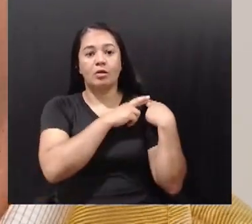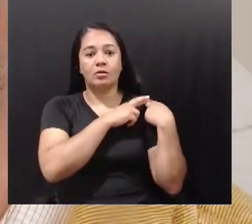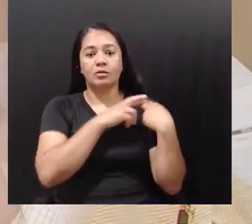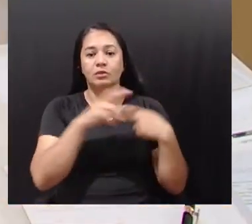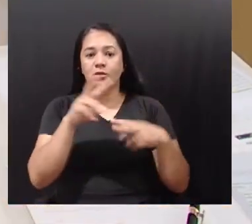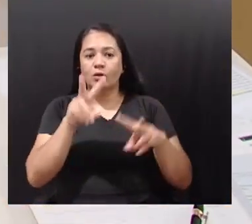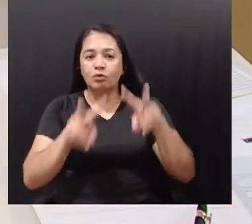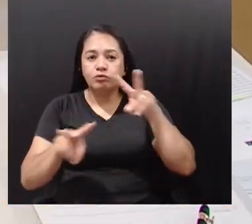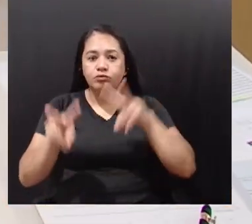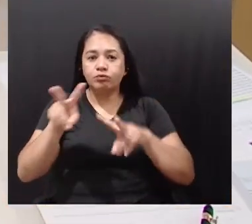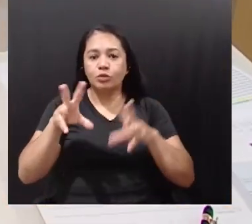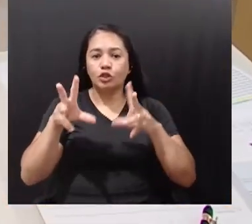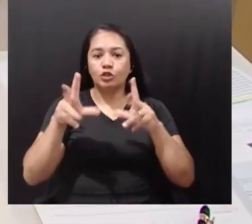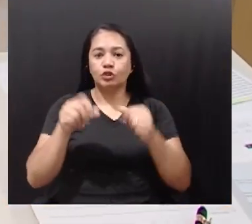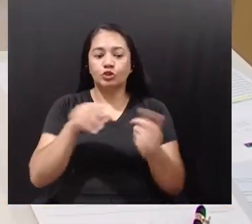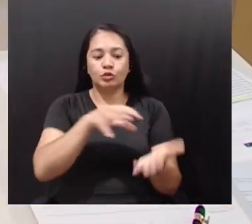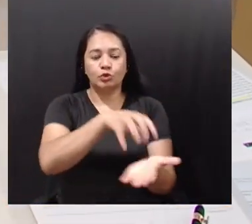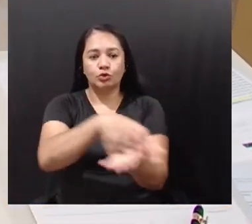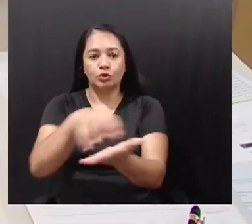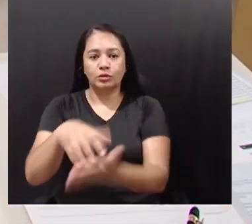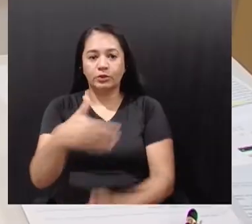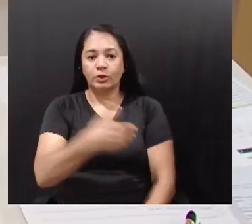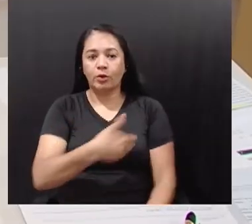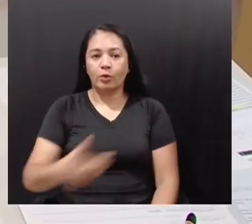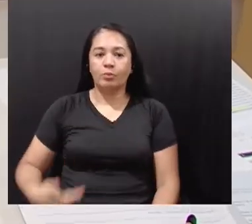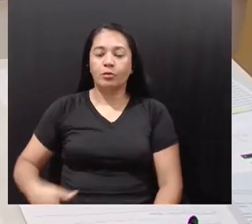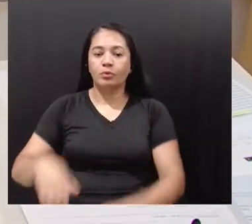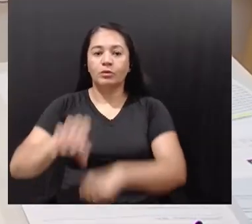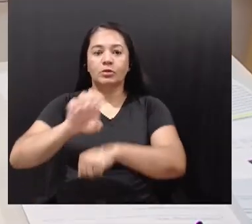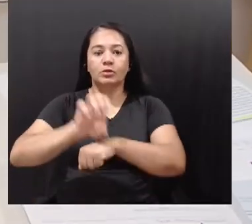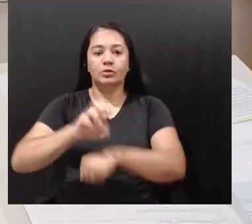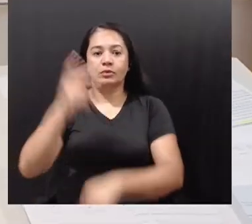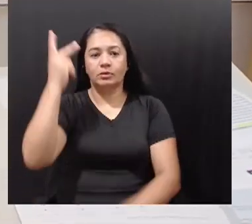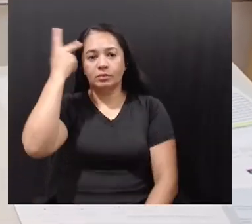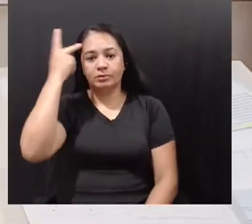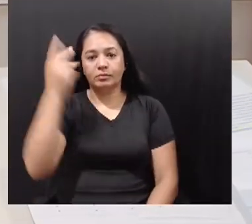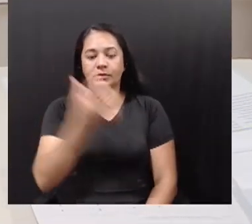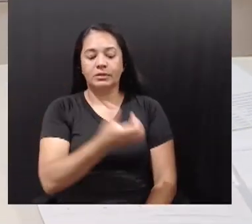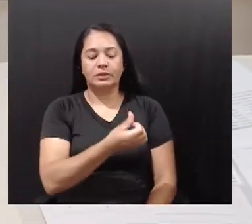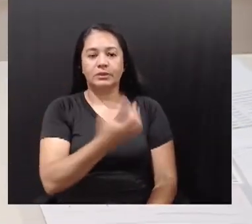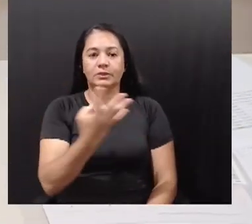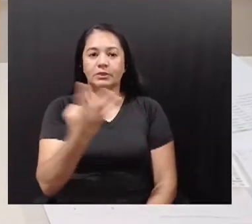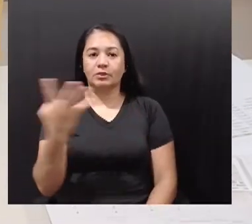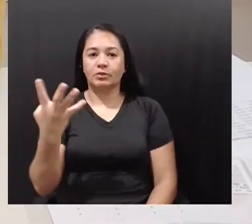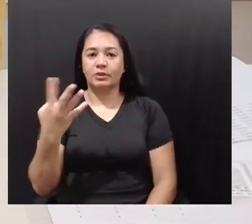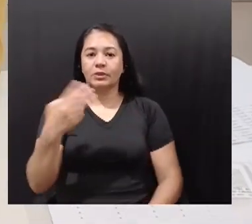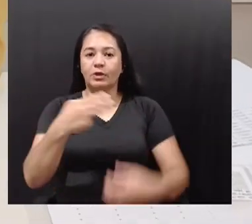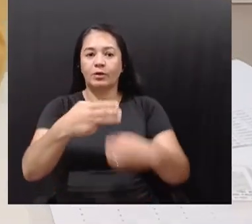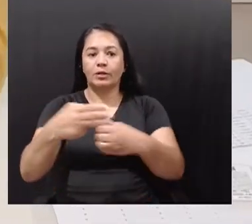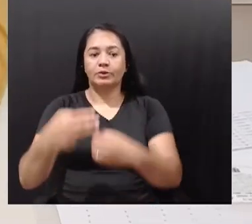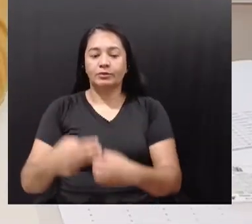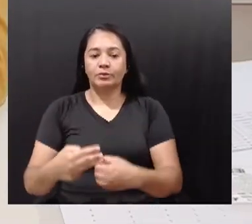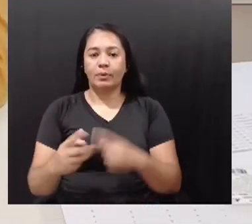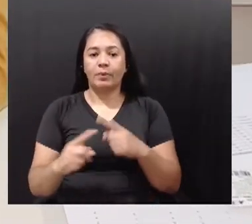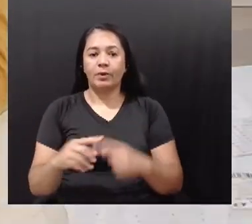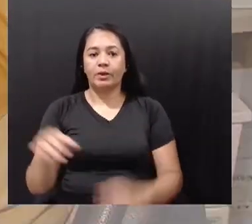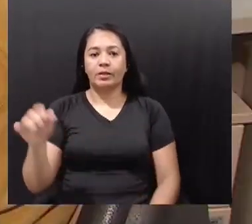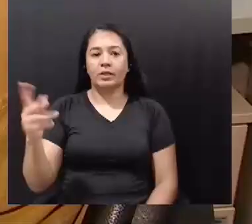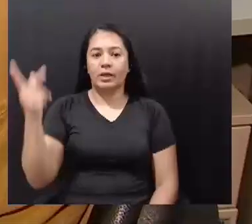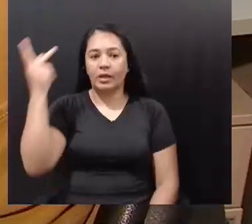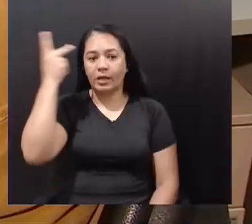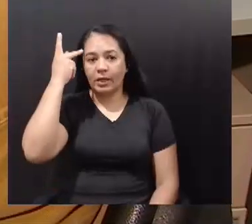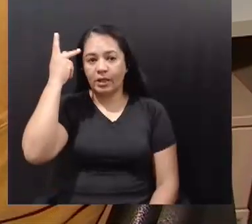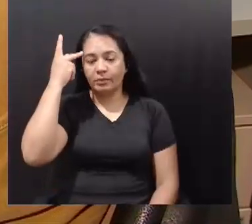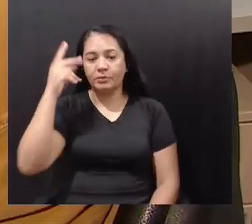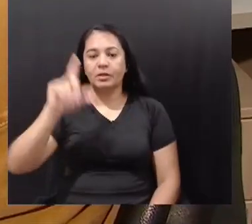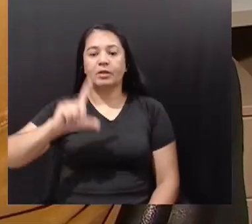todos os órgãos públicos do estado de São Paulo. São 644 municípios, porque a capital tem um tribunal próprio. E